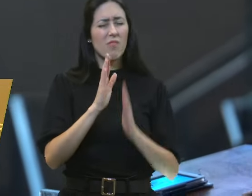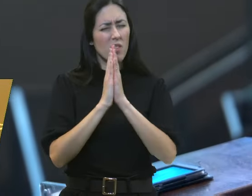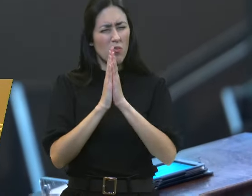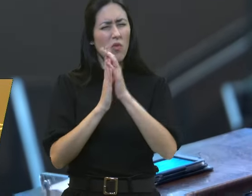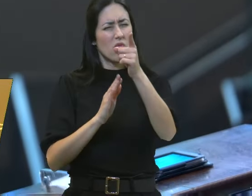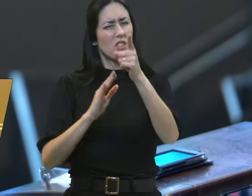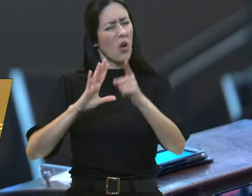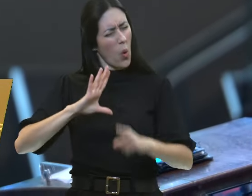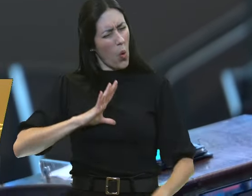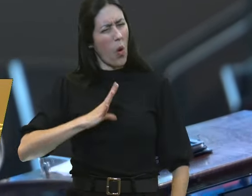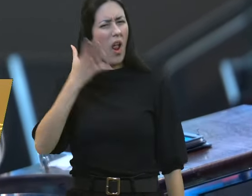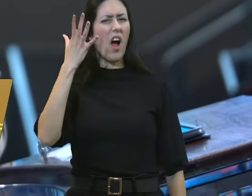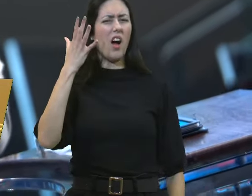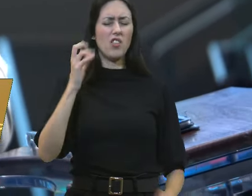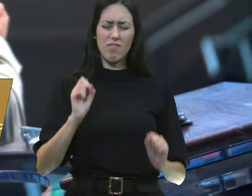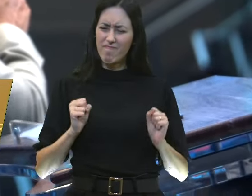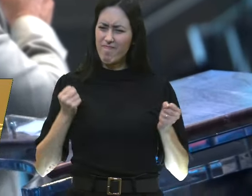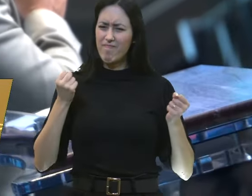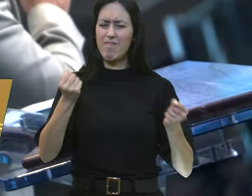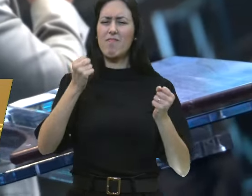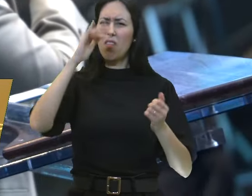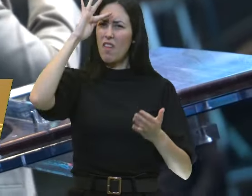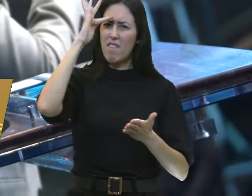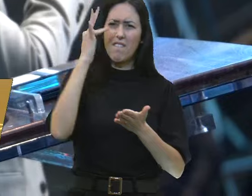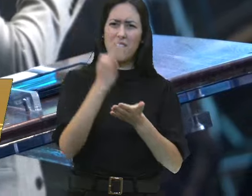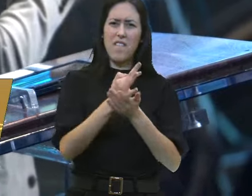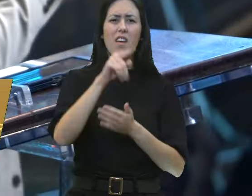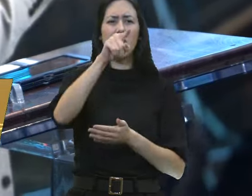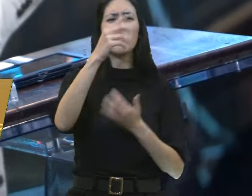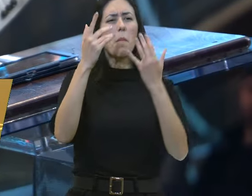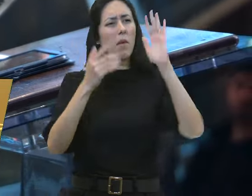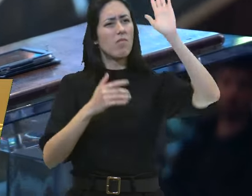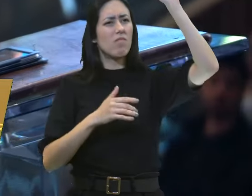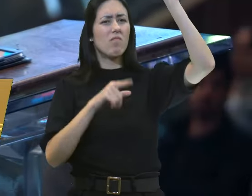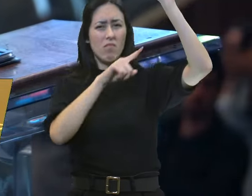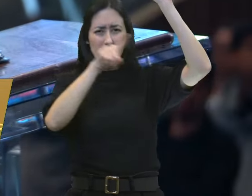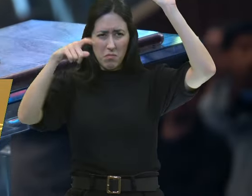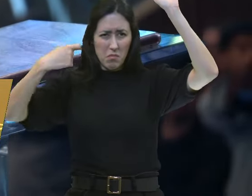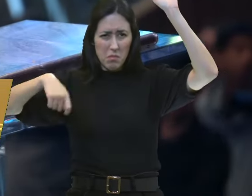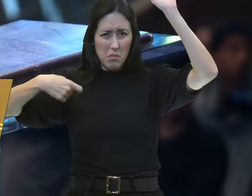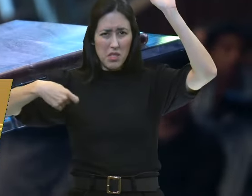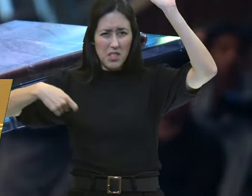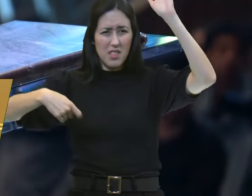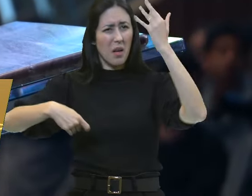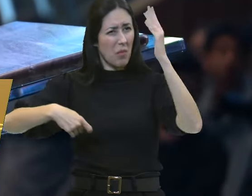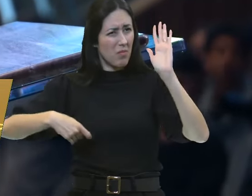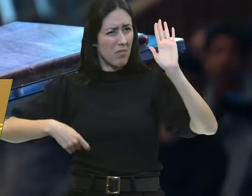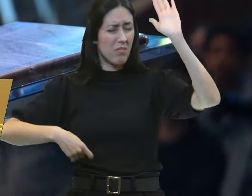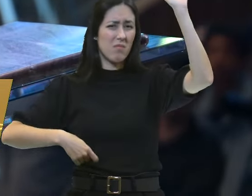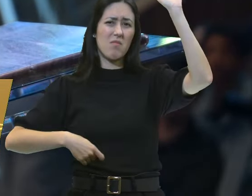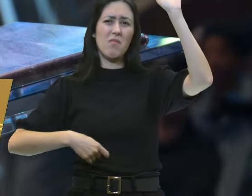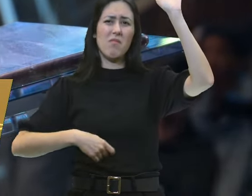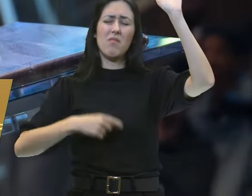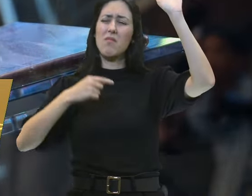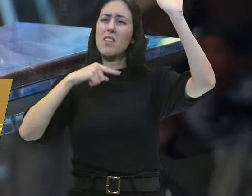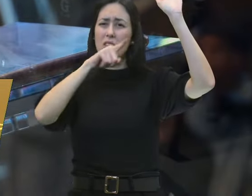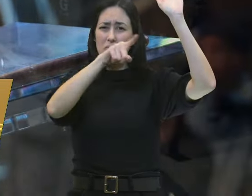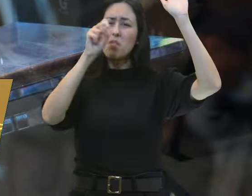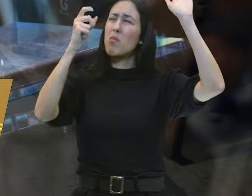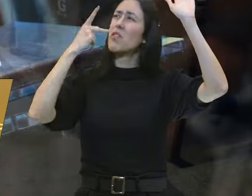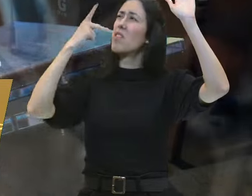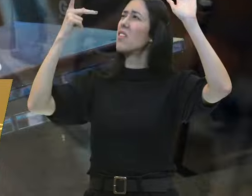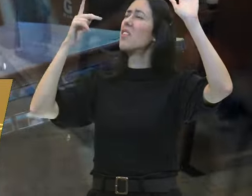lembra? Coragem, ânimo, fé, levantasse a sua mão agora nesse lugar para dizer: sou eu, Jesus, eu quero o